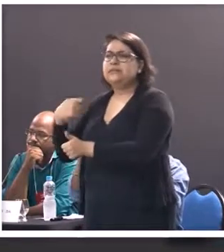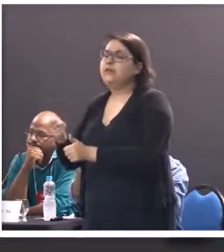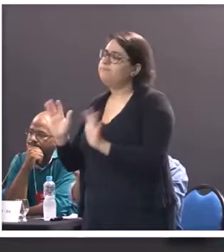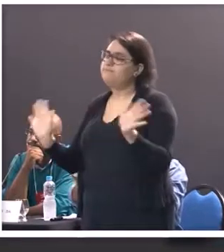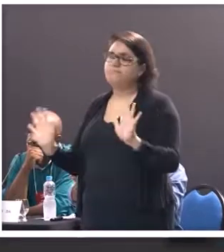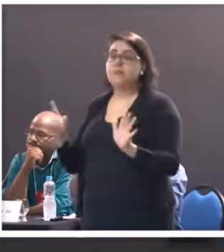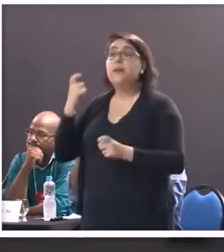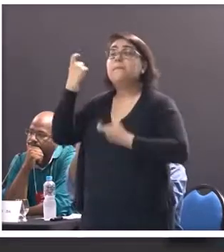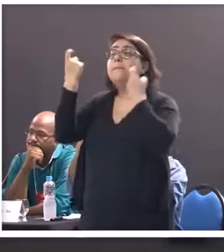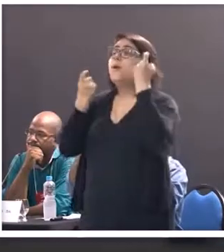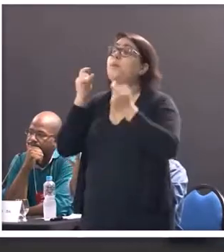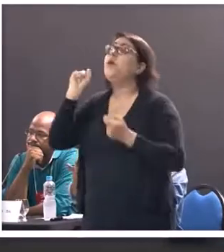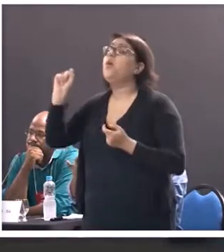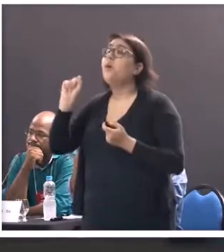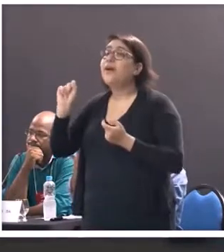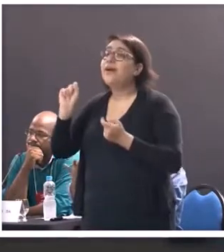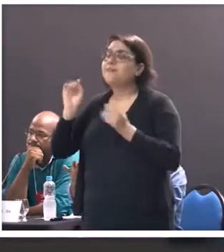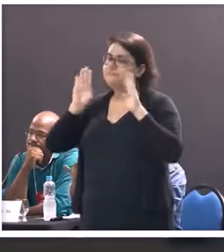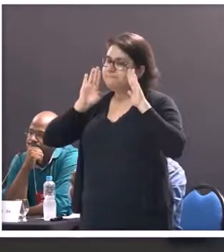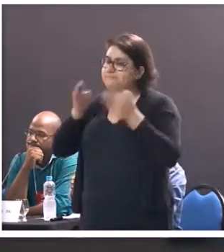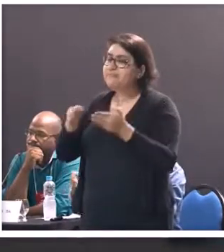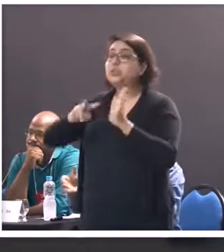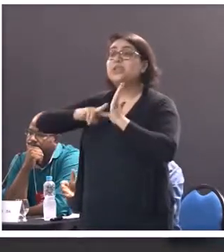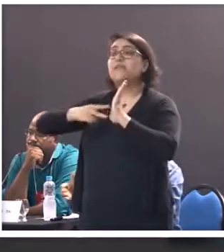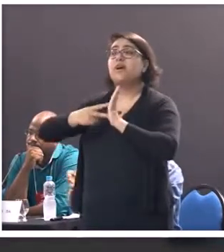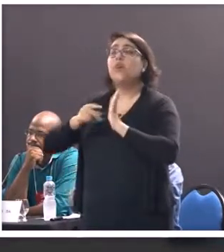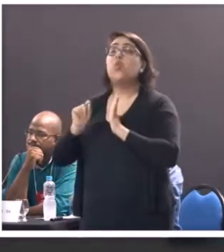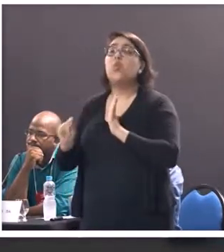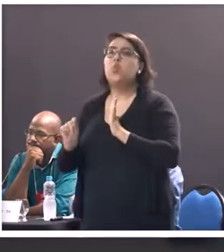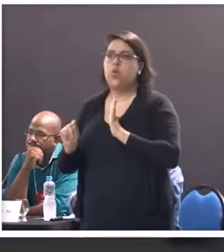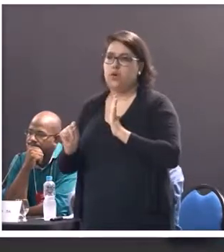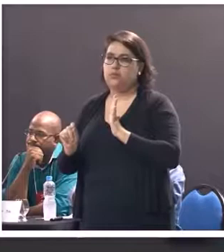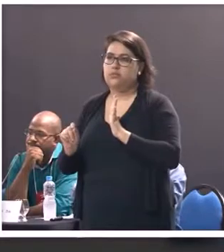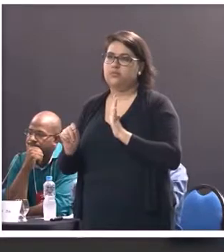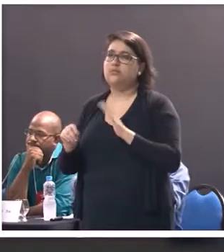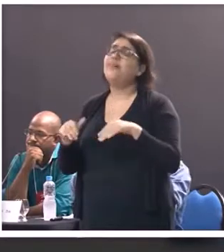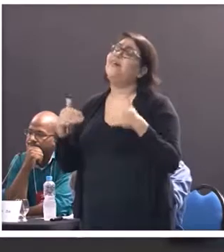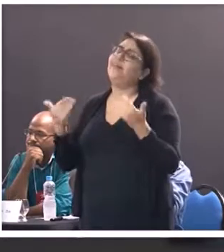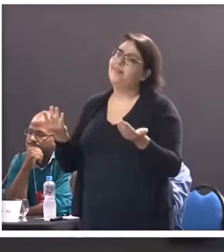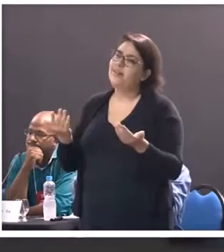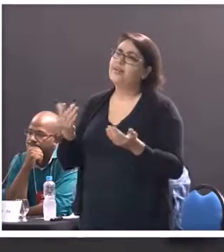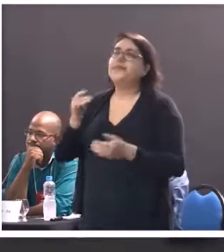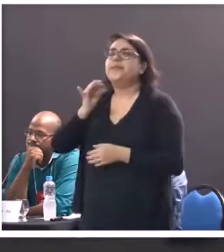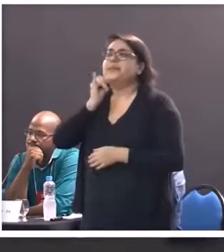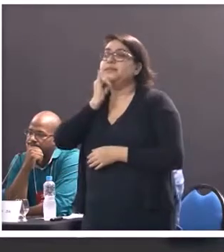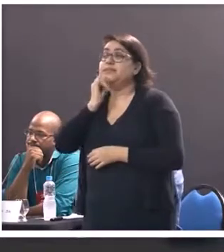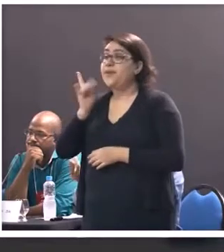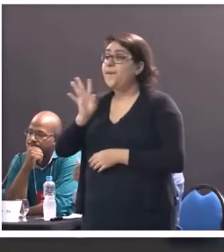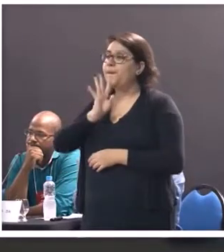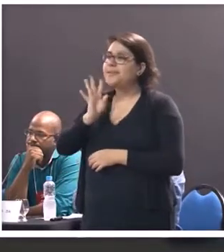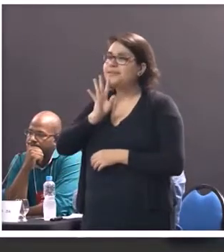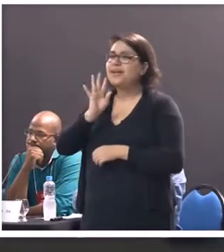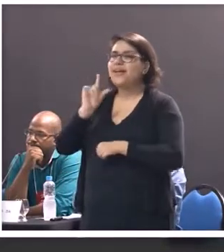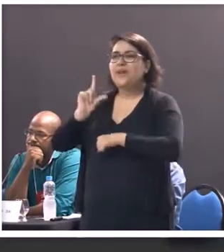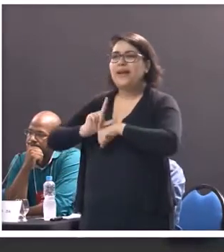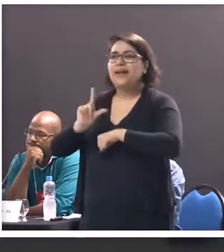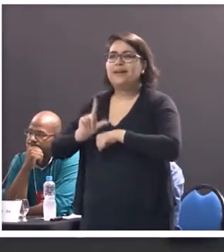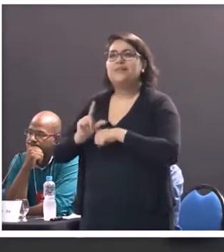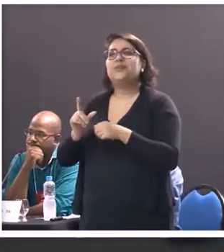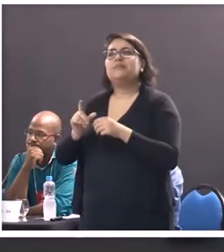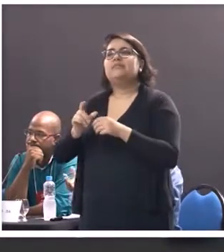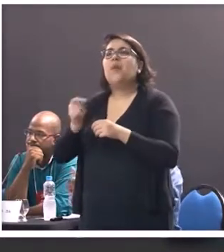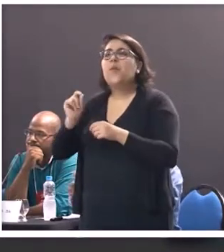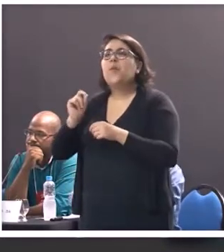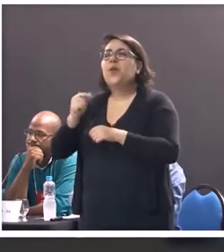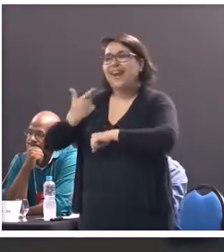Se preocupem estritamente com o significado. É claro que o léxico, você conhecer, você ampliar o seu arquivo